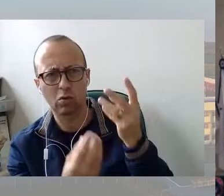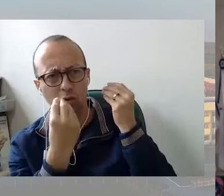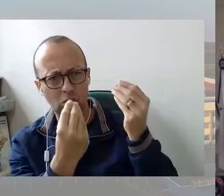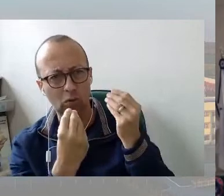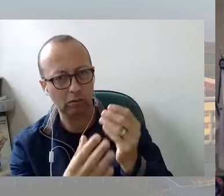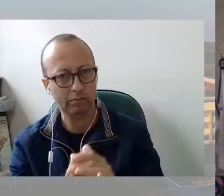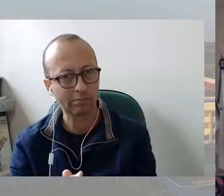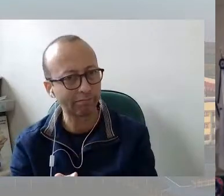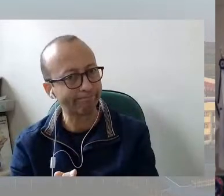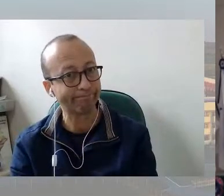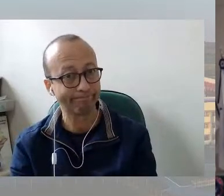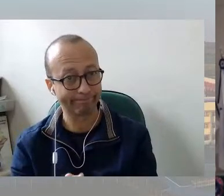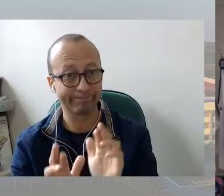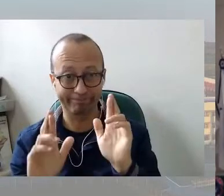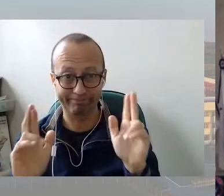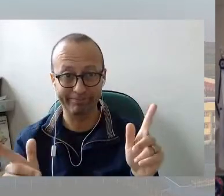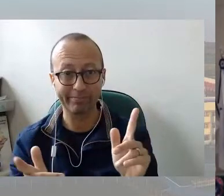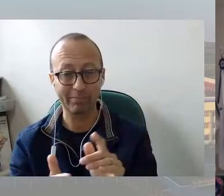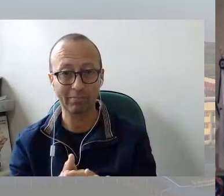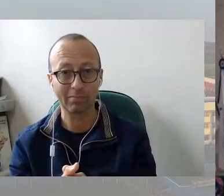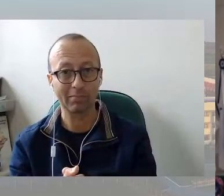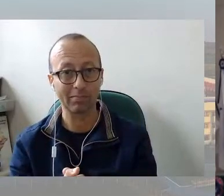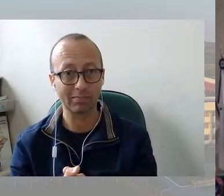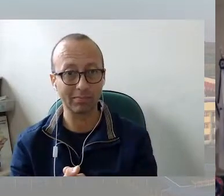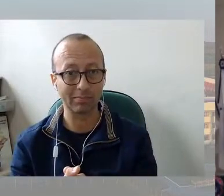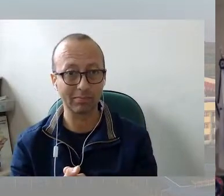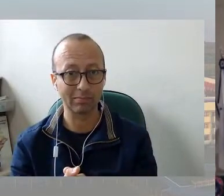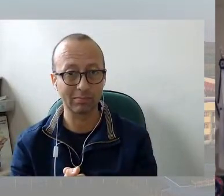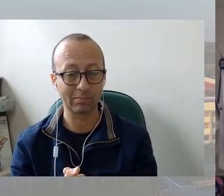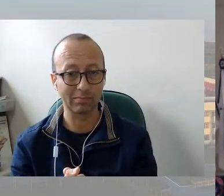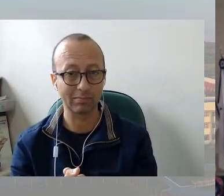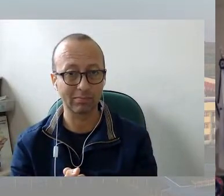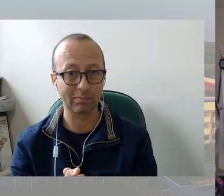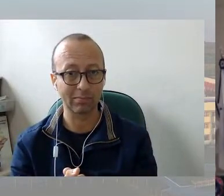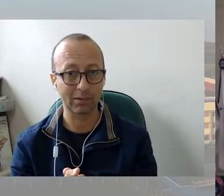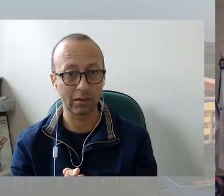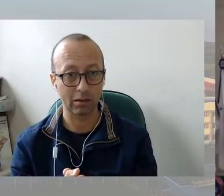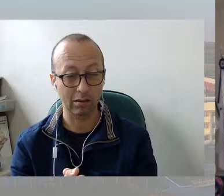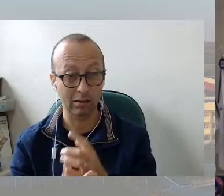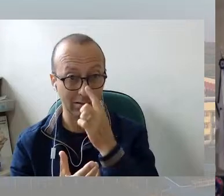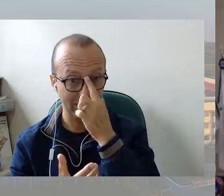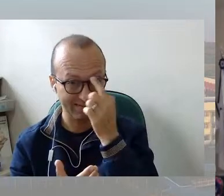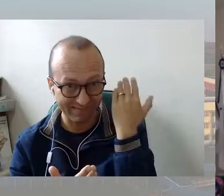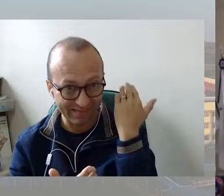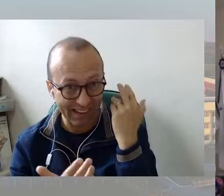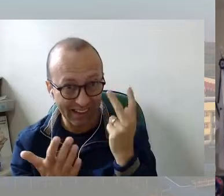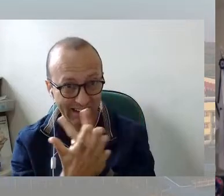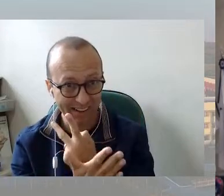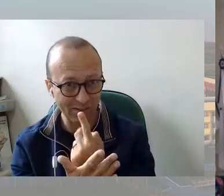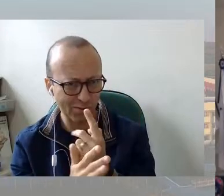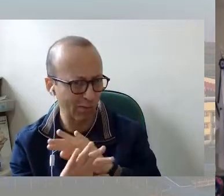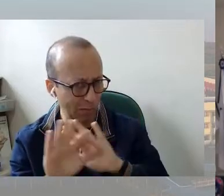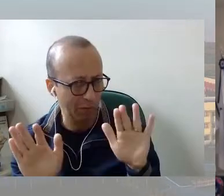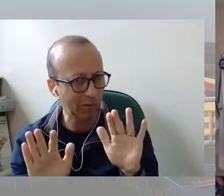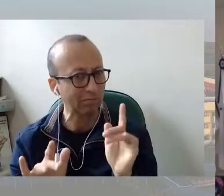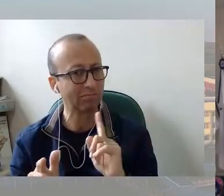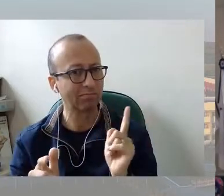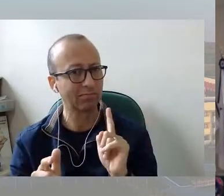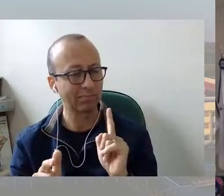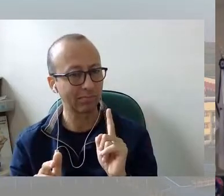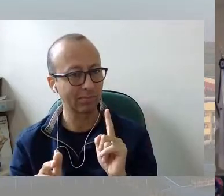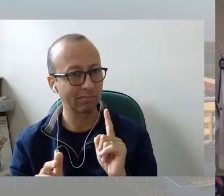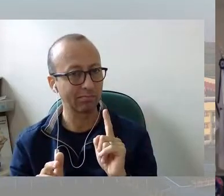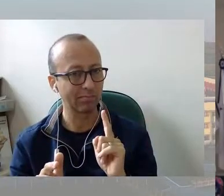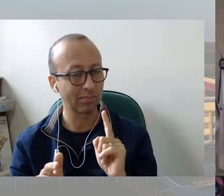erro, esse não vai ser o último erro. Outros erros acontecerão e a gente vai ver que a reação vai ser diferente. Isso